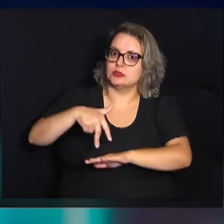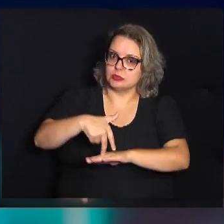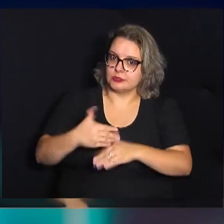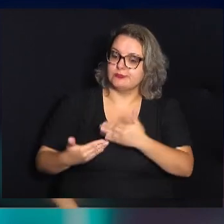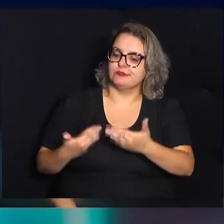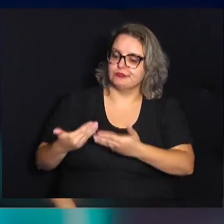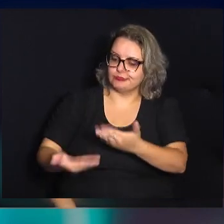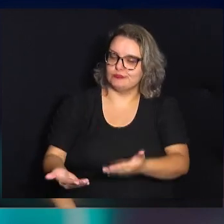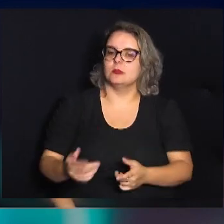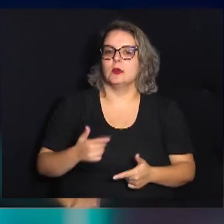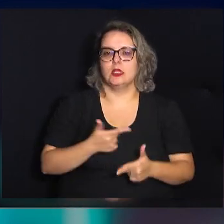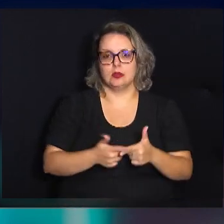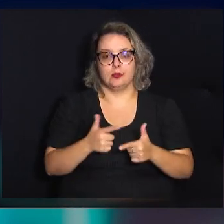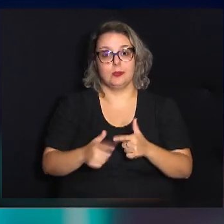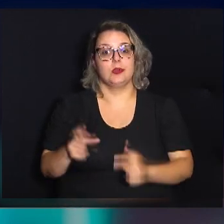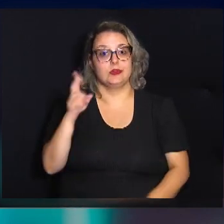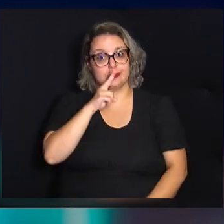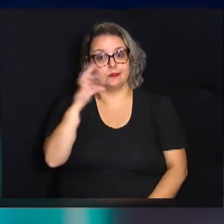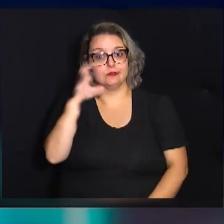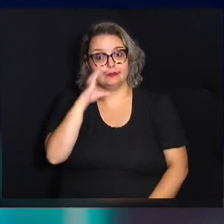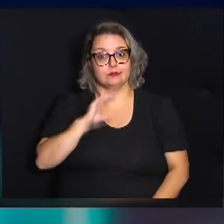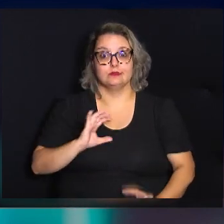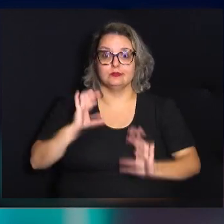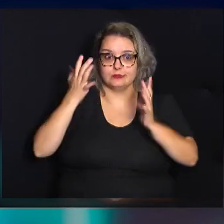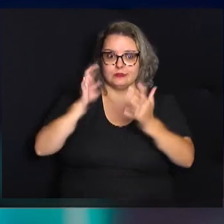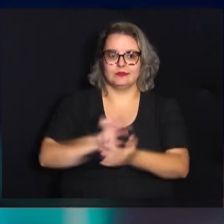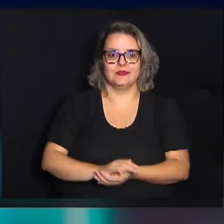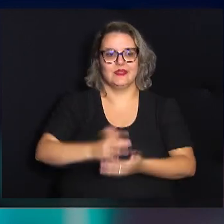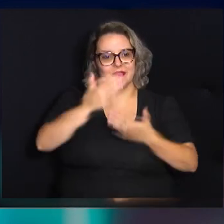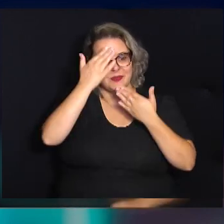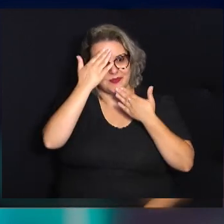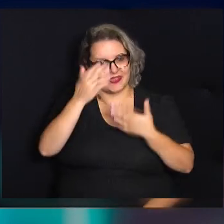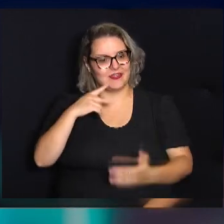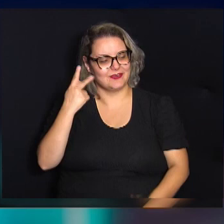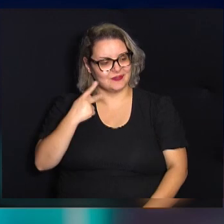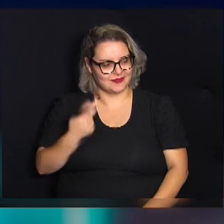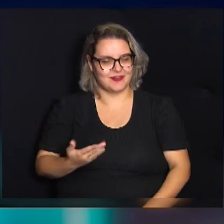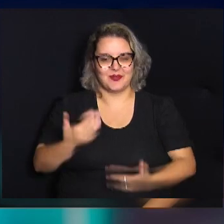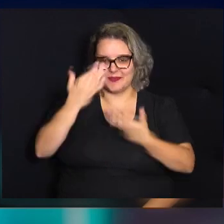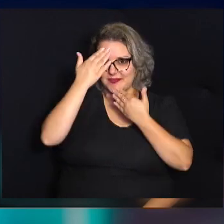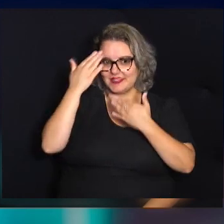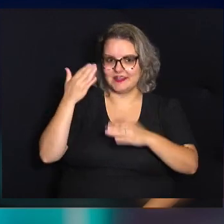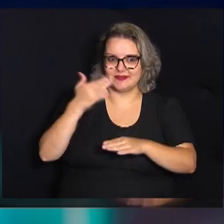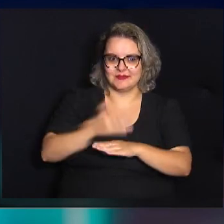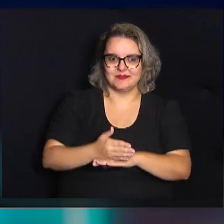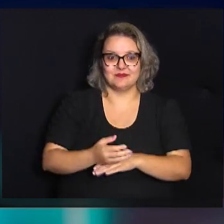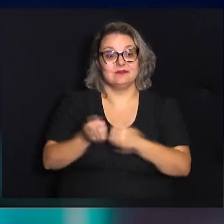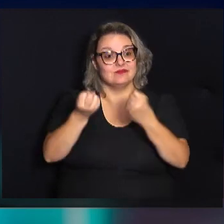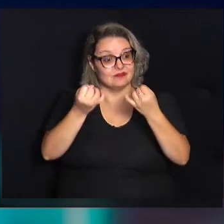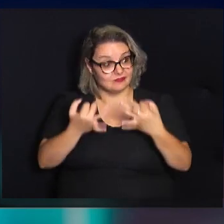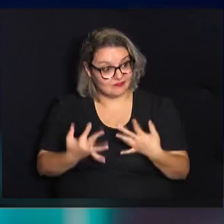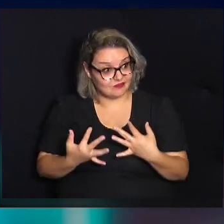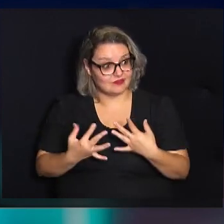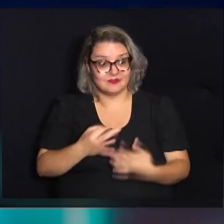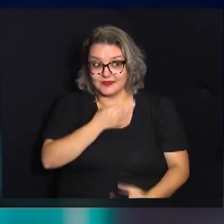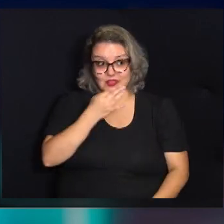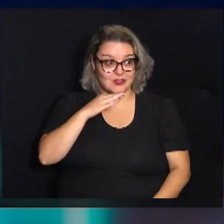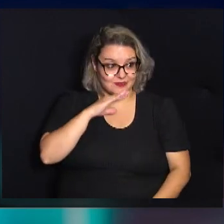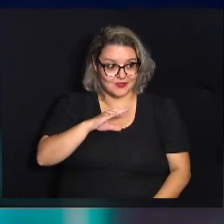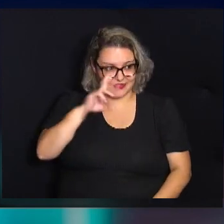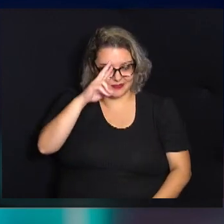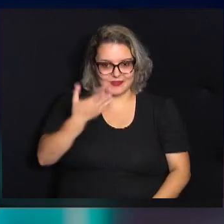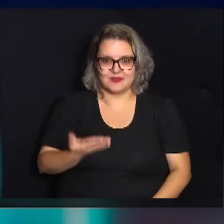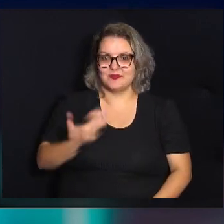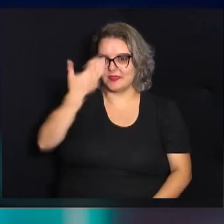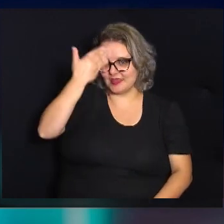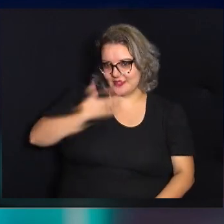aqui de baixo, porque no ano de 2000, Belém teve 50 graus por 50 dias no